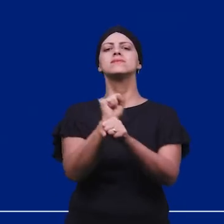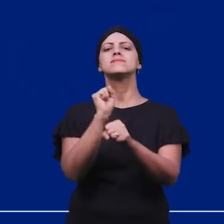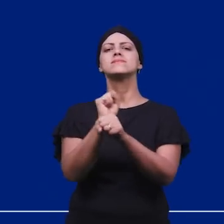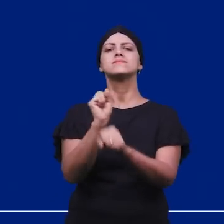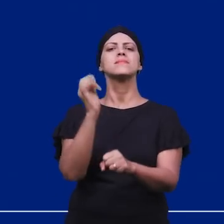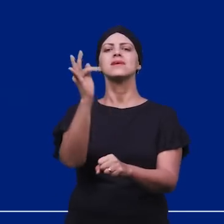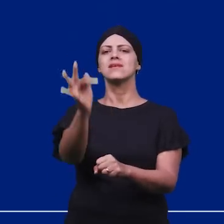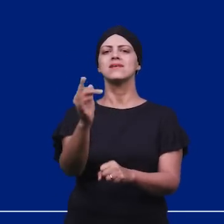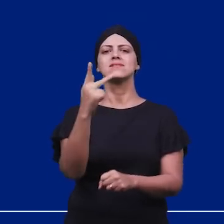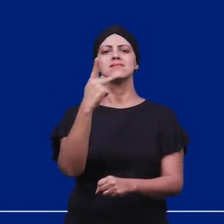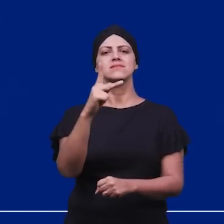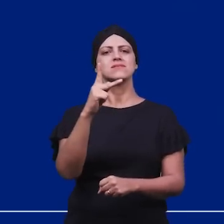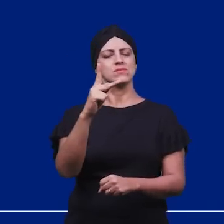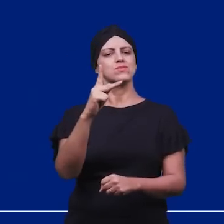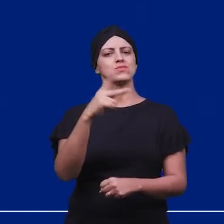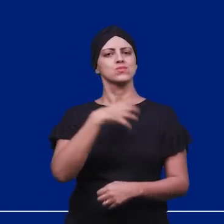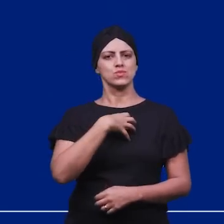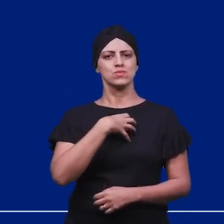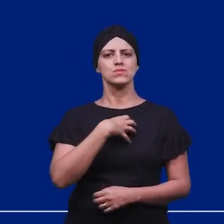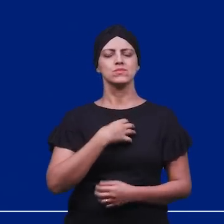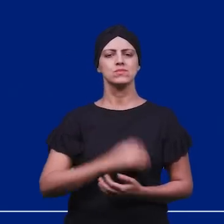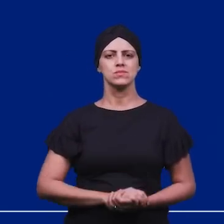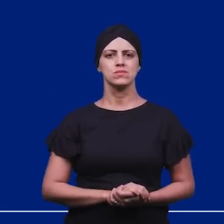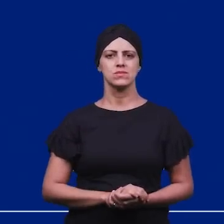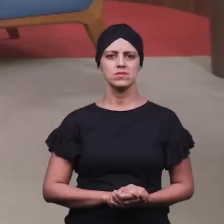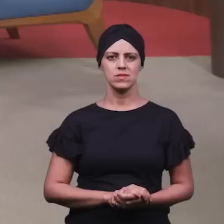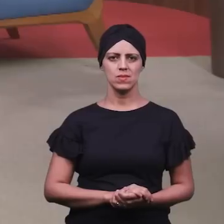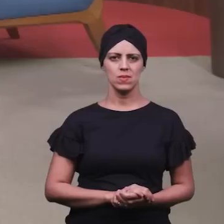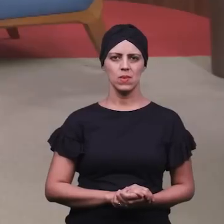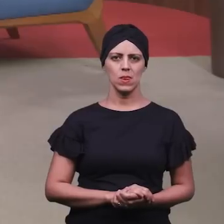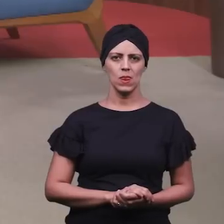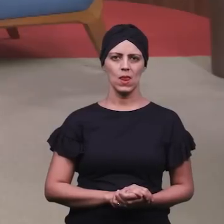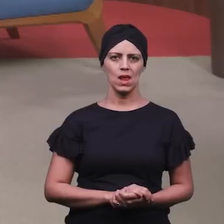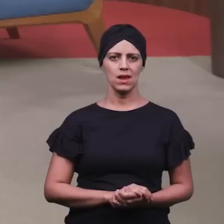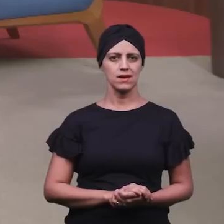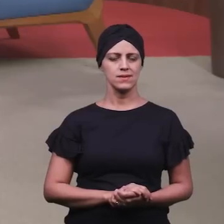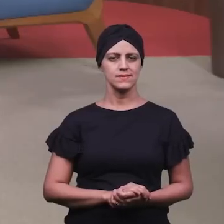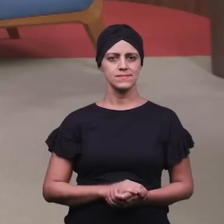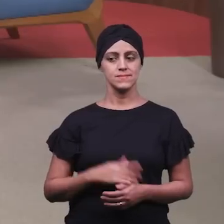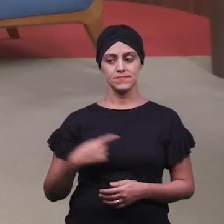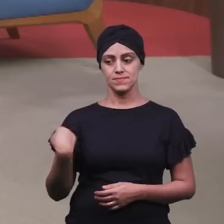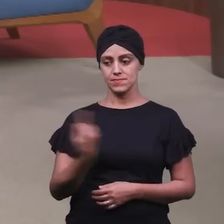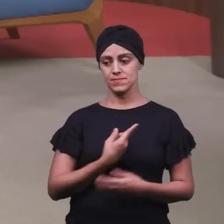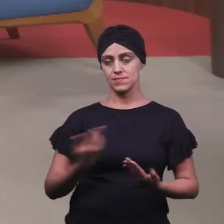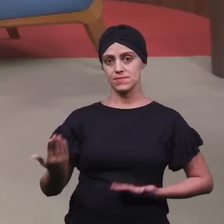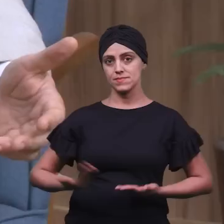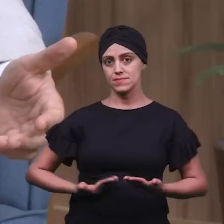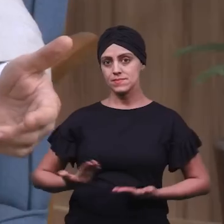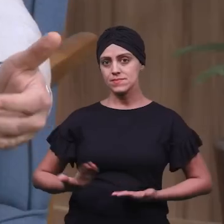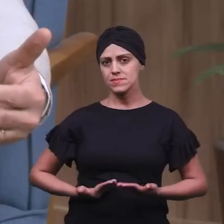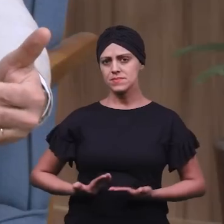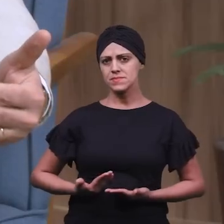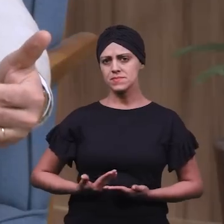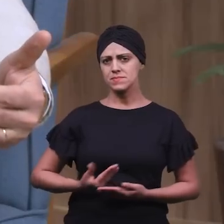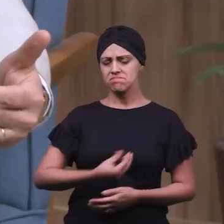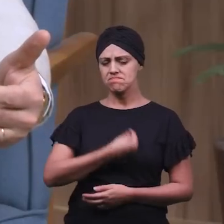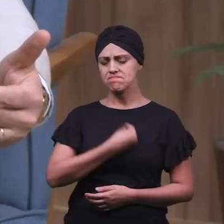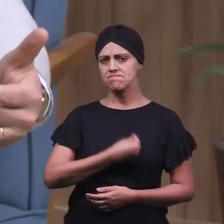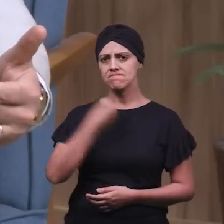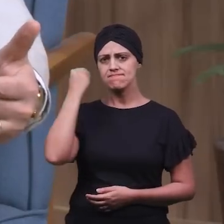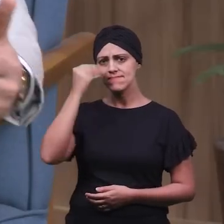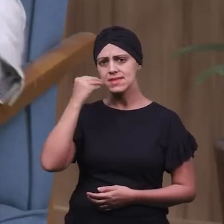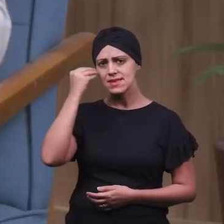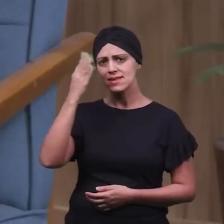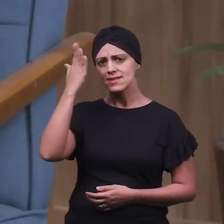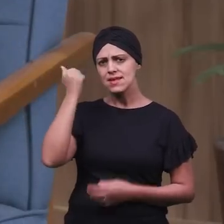só esperança da vossa vocação. Então, a igreja vivendo esta experiência, né,